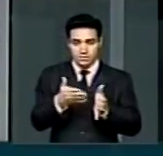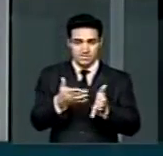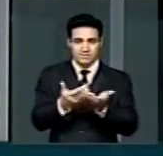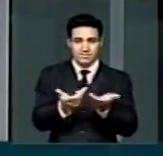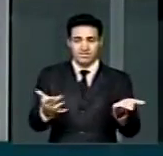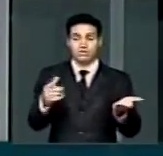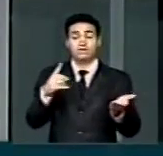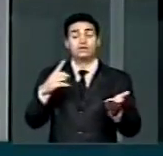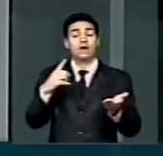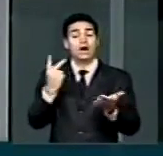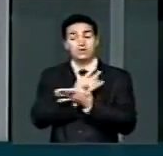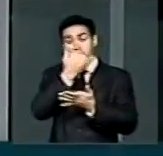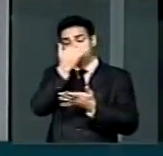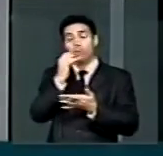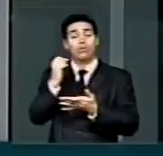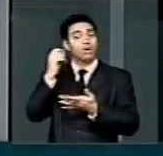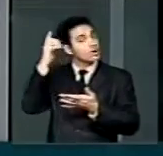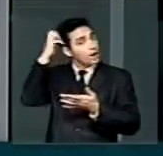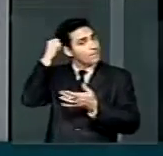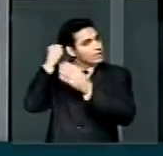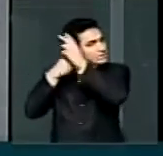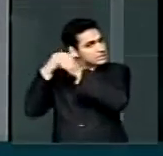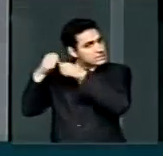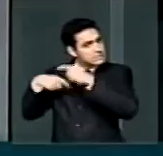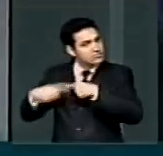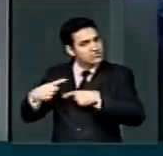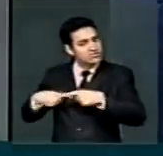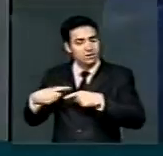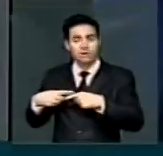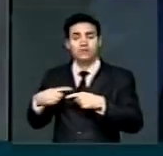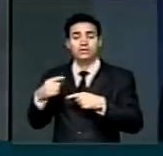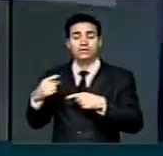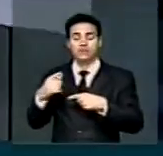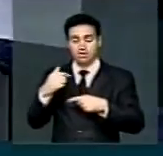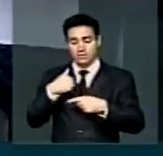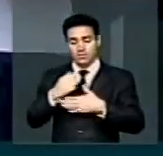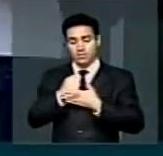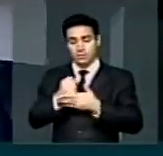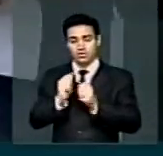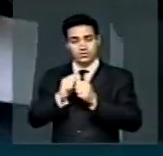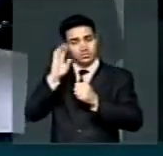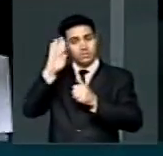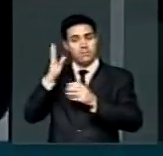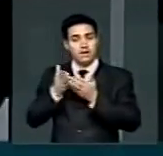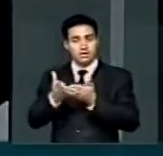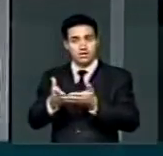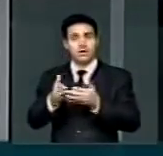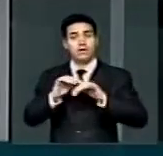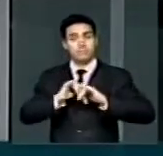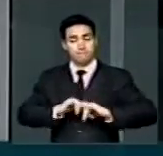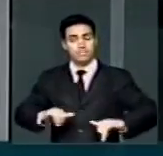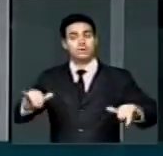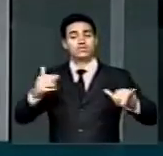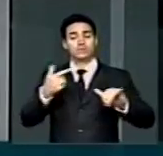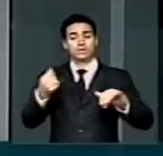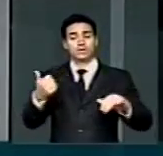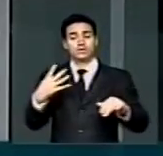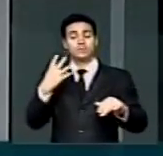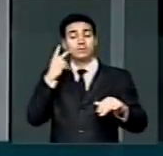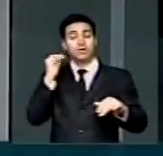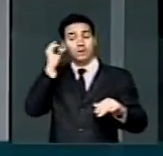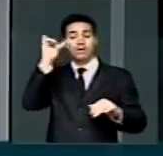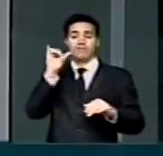Amazônia, com apoio do governo do Amapá, do meu mandato, da Marinha do Brasil, abriu a campanha 2014